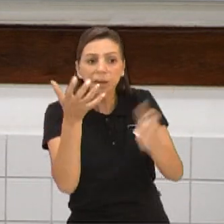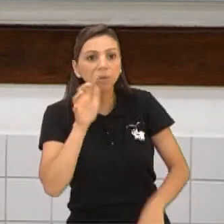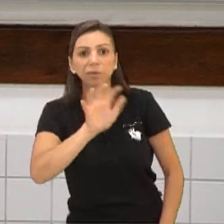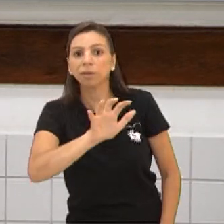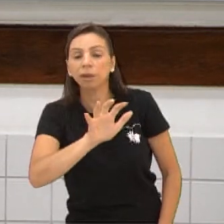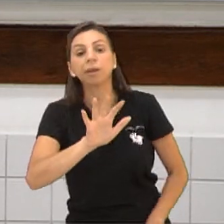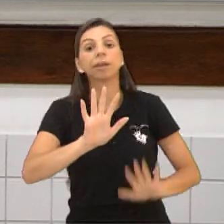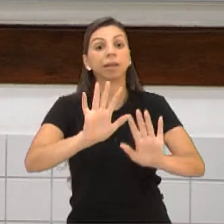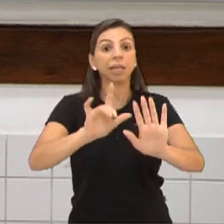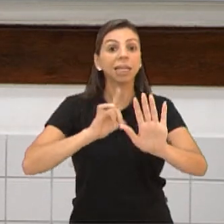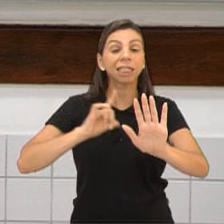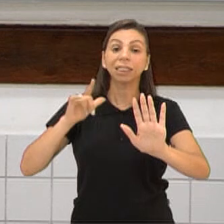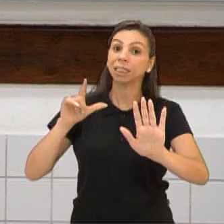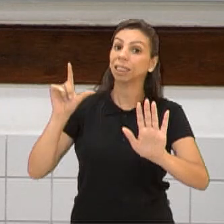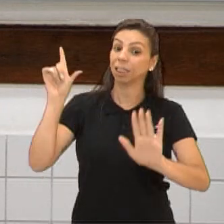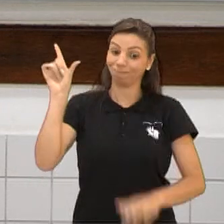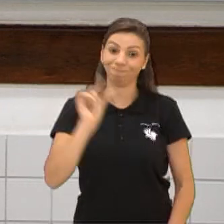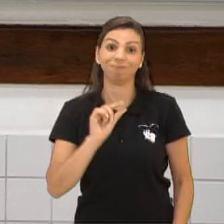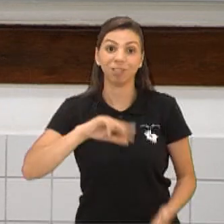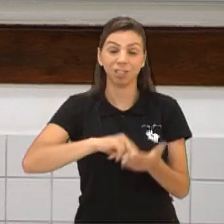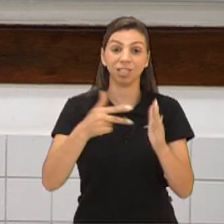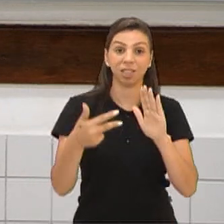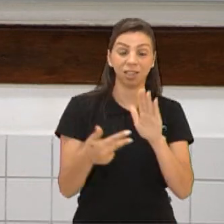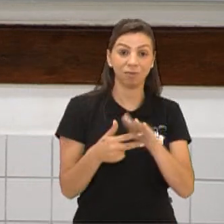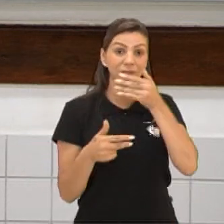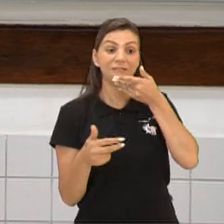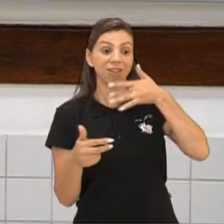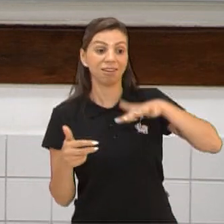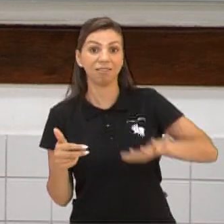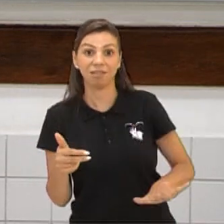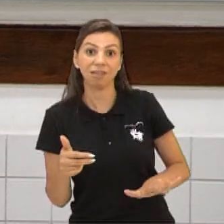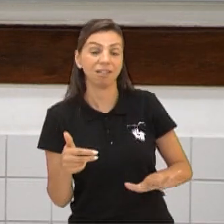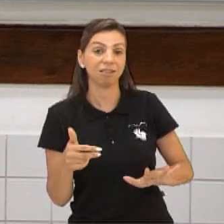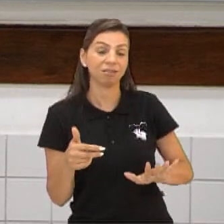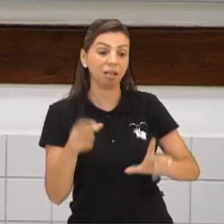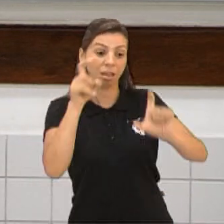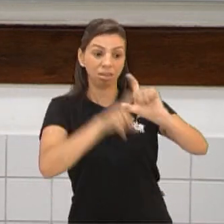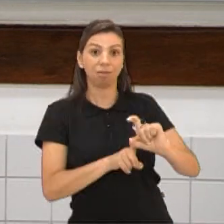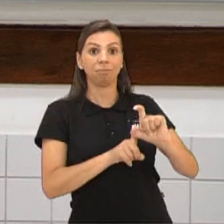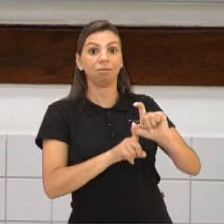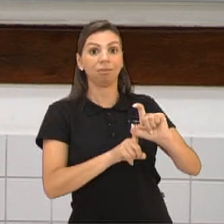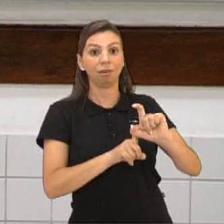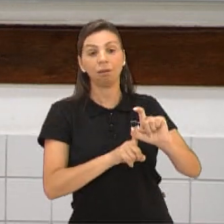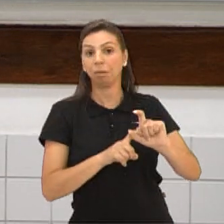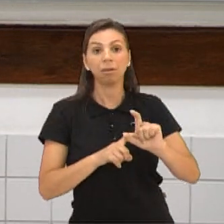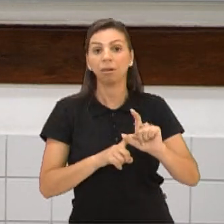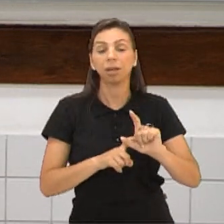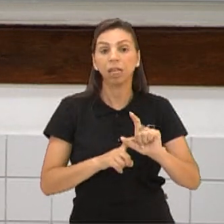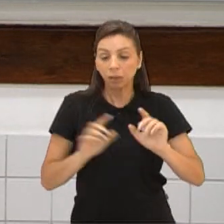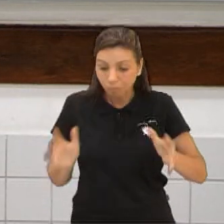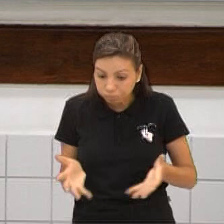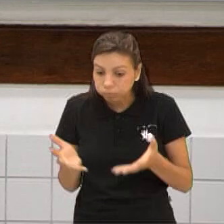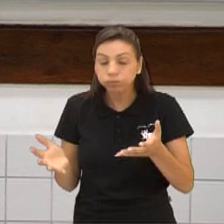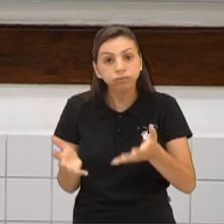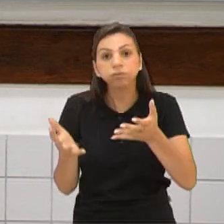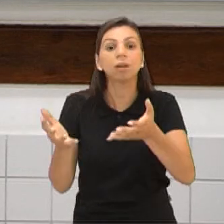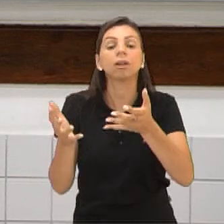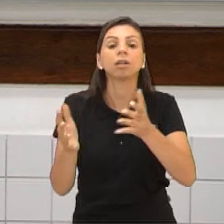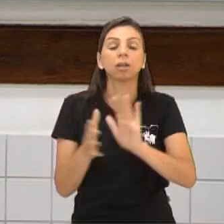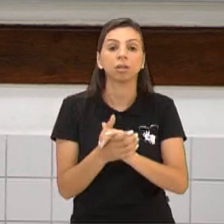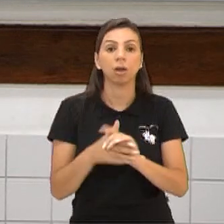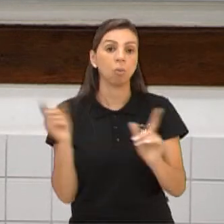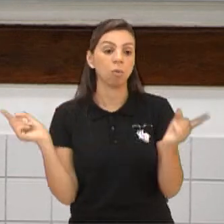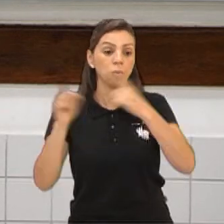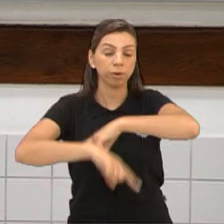dizer, isso é o estágio de menoridade. E isso não contribui para que a nossa sociedade cresça. Pelo contrário, isso faz com